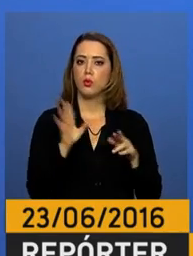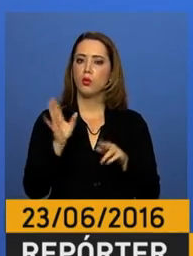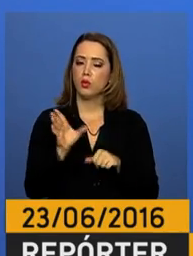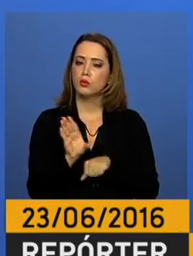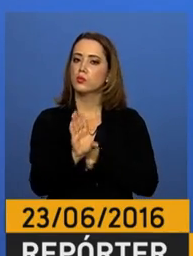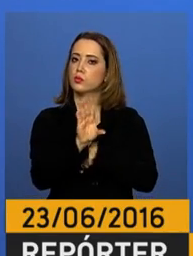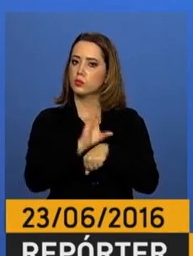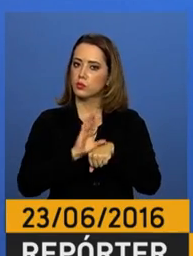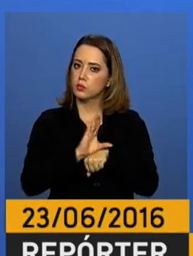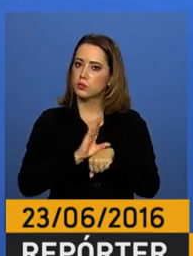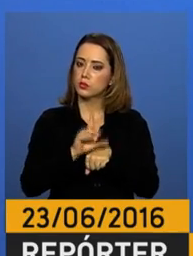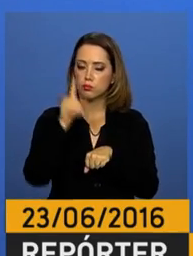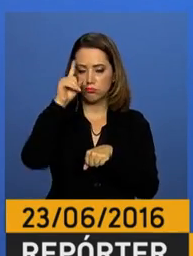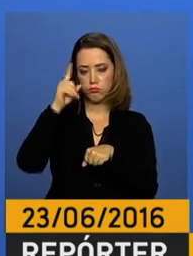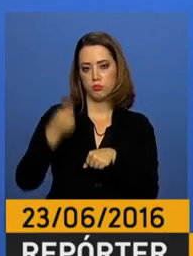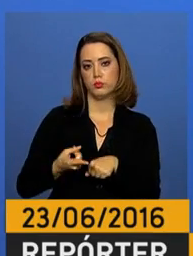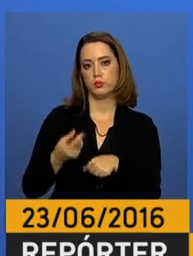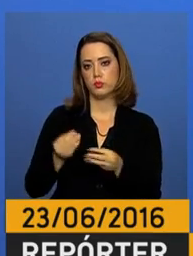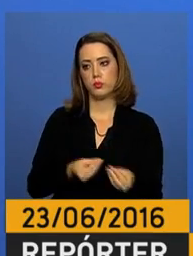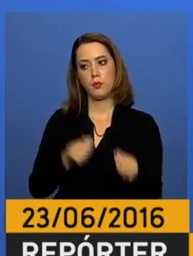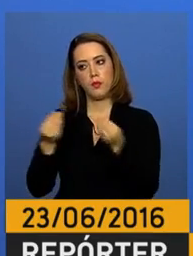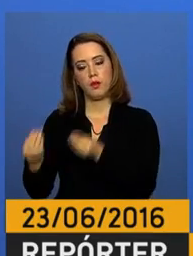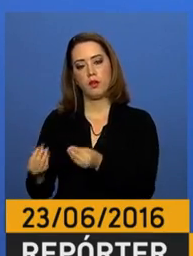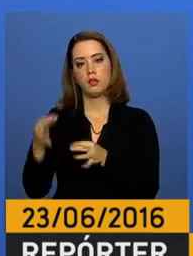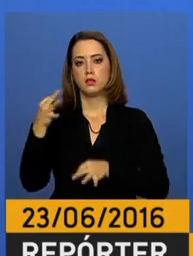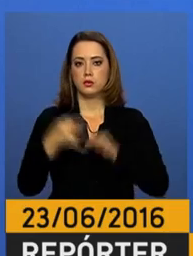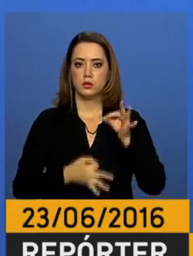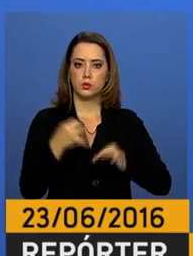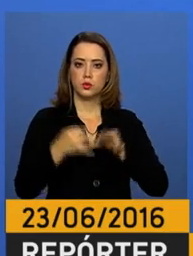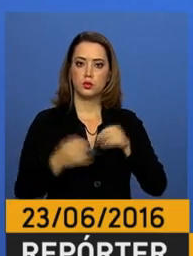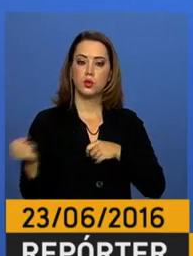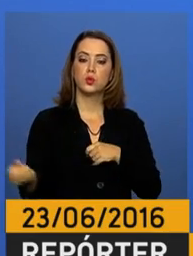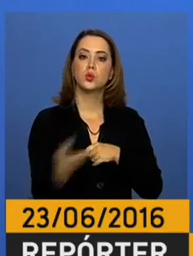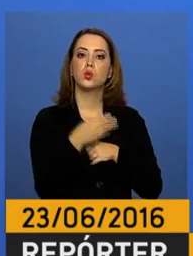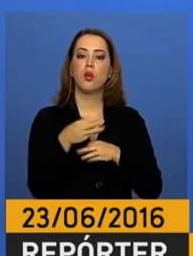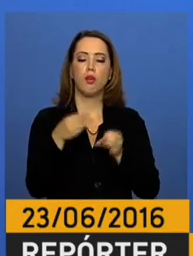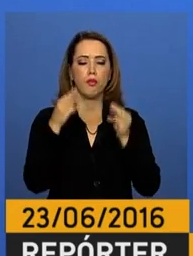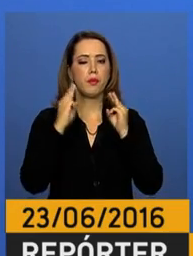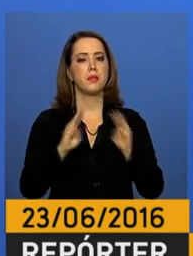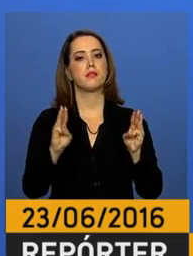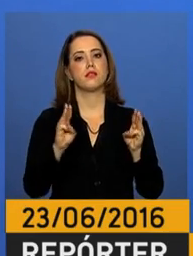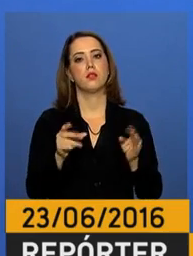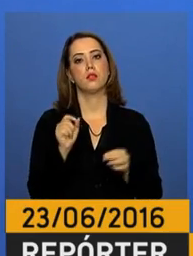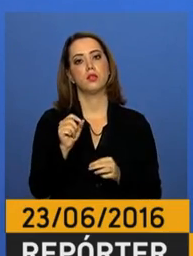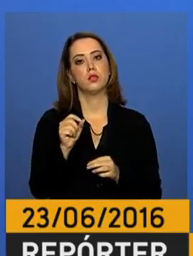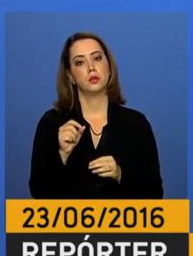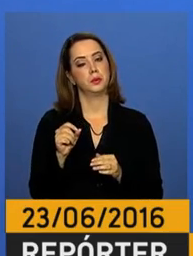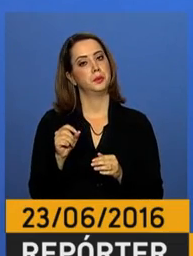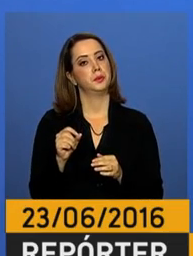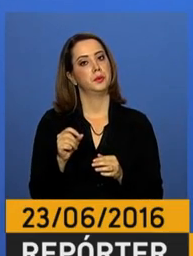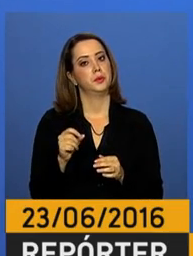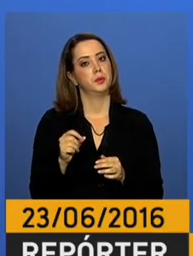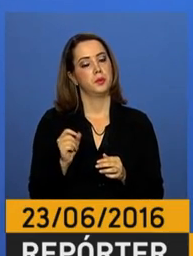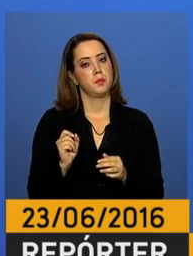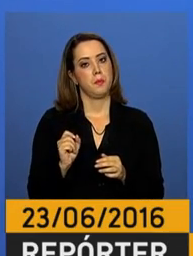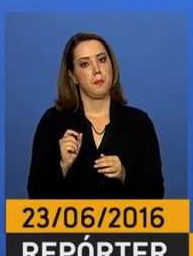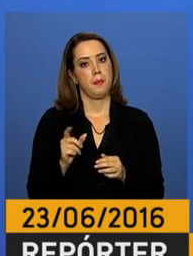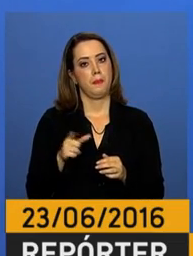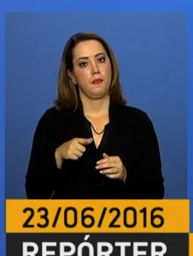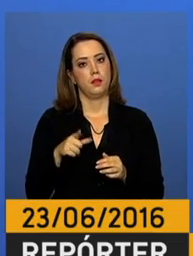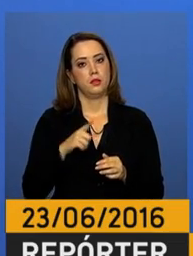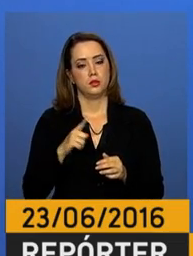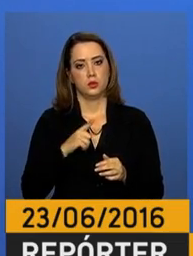nova constituição deferiu seu judiciário nova e importante missão dois pontos há de impedir que a omissão de